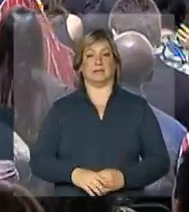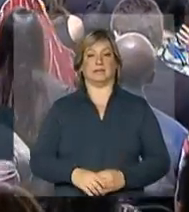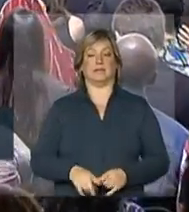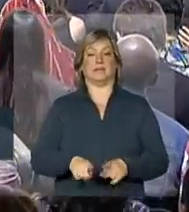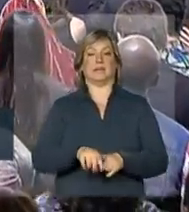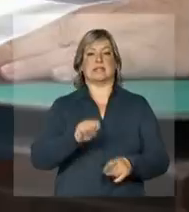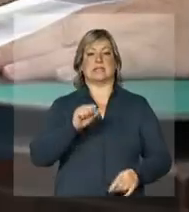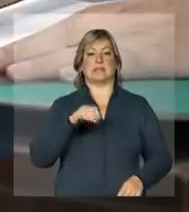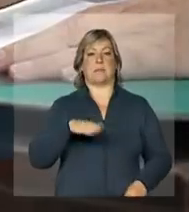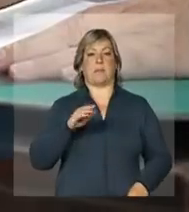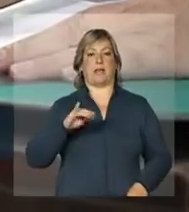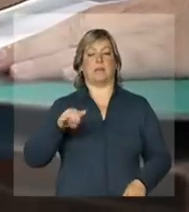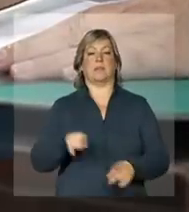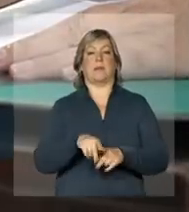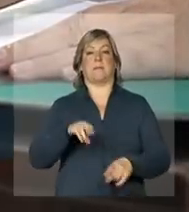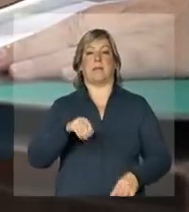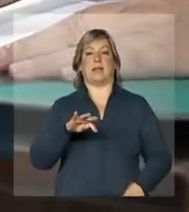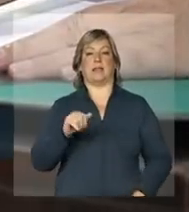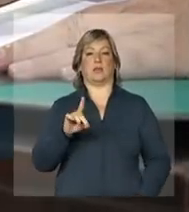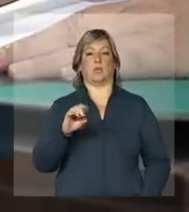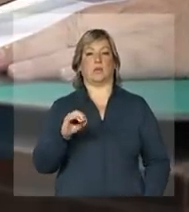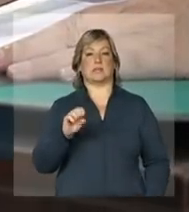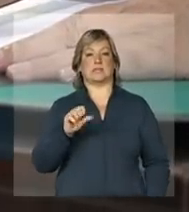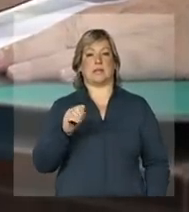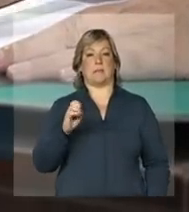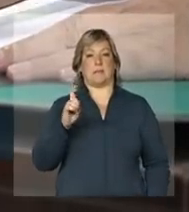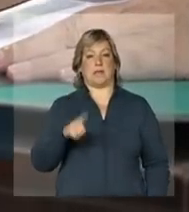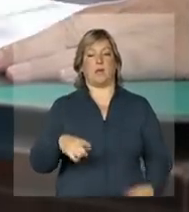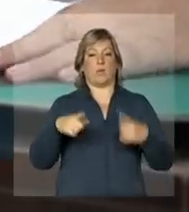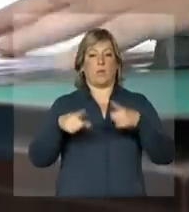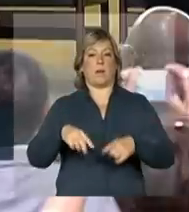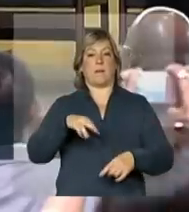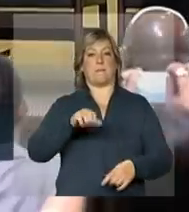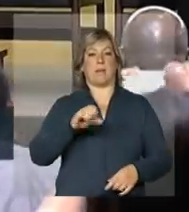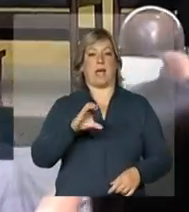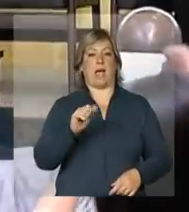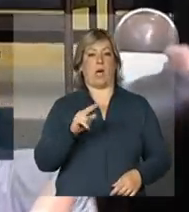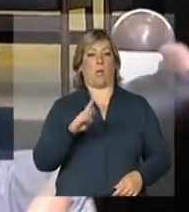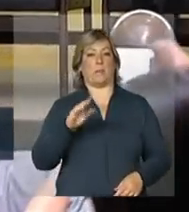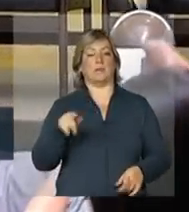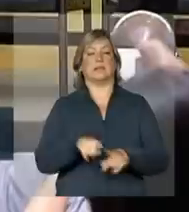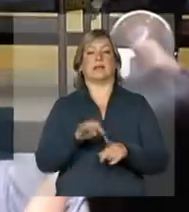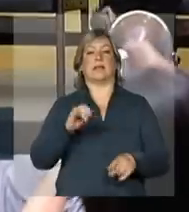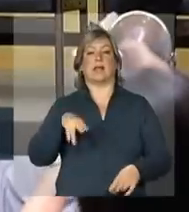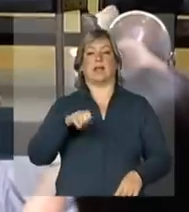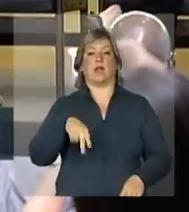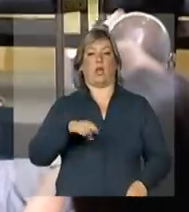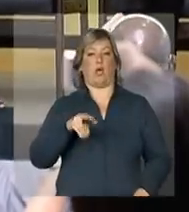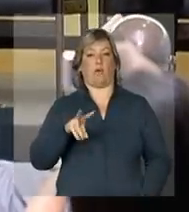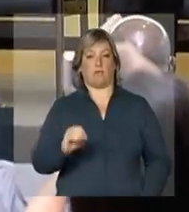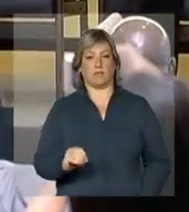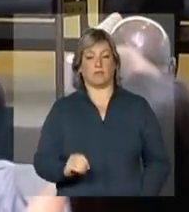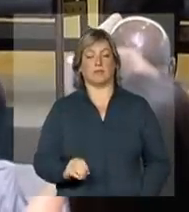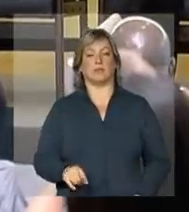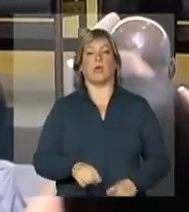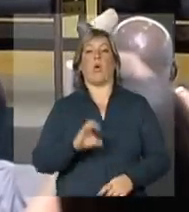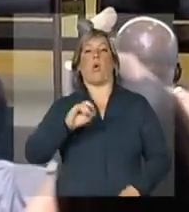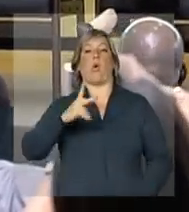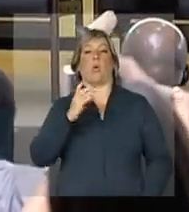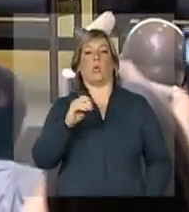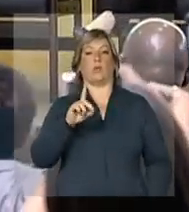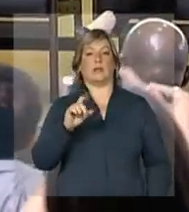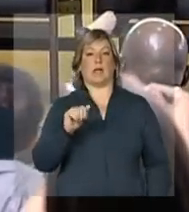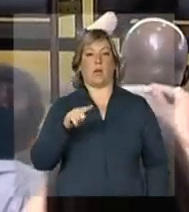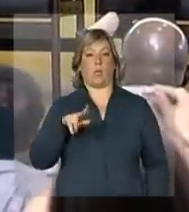Sambaíba e mata do Sapé no município de Macaúbas e Tanque Novo Olho d'Água de